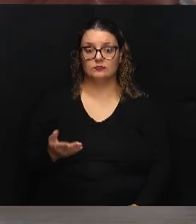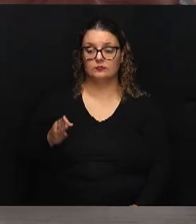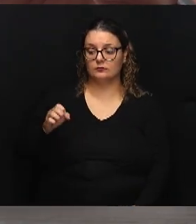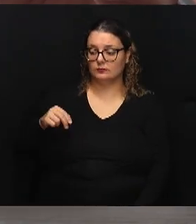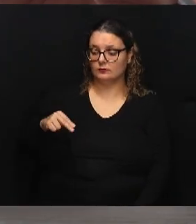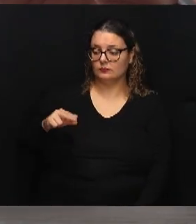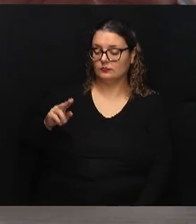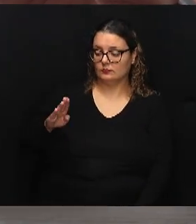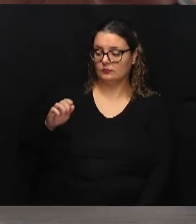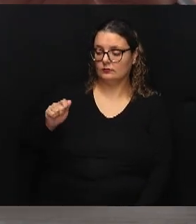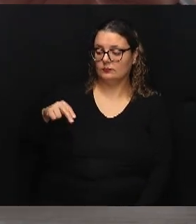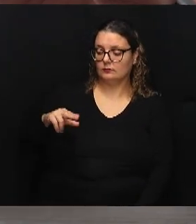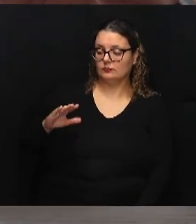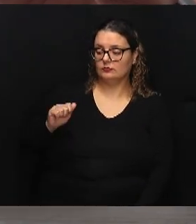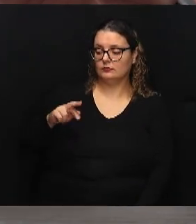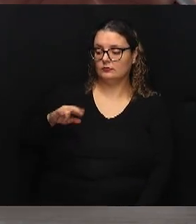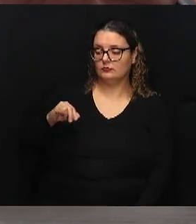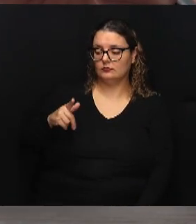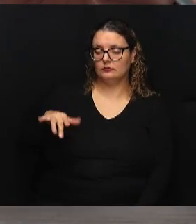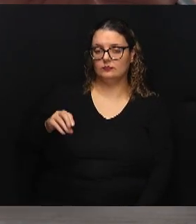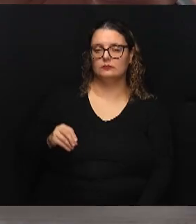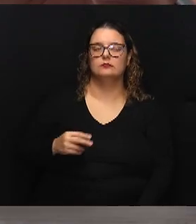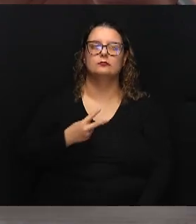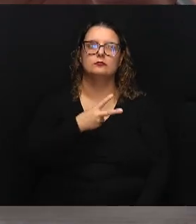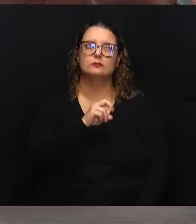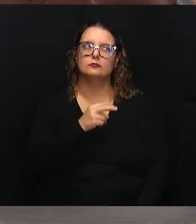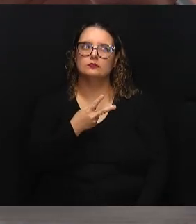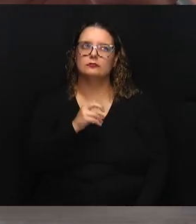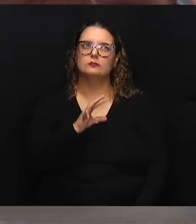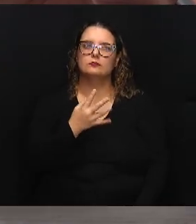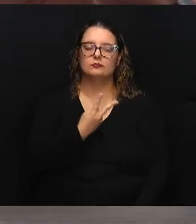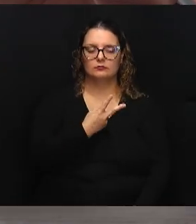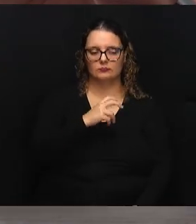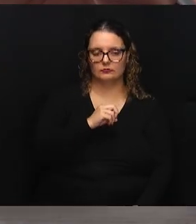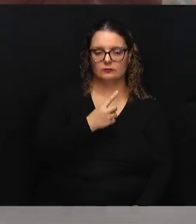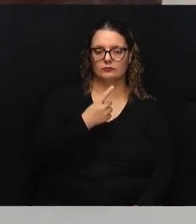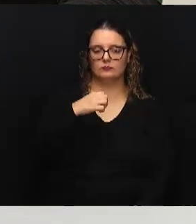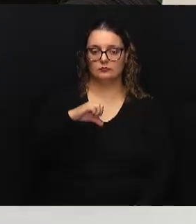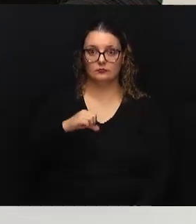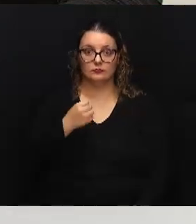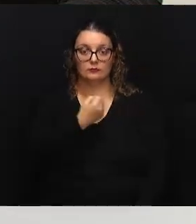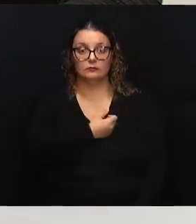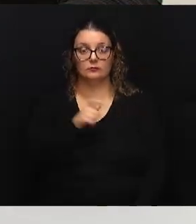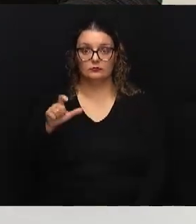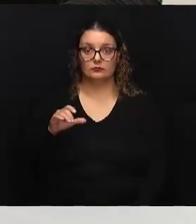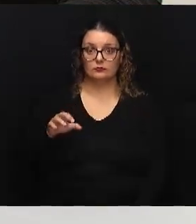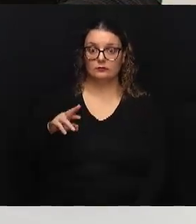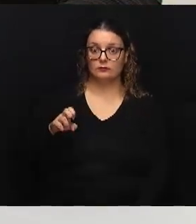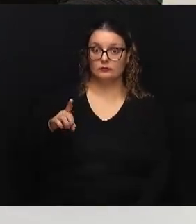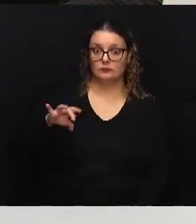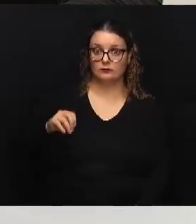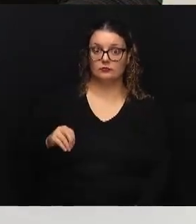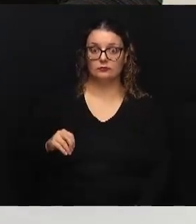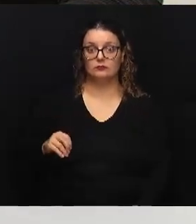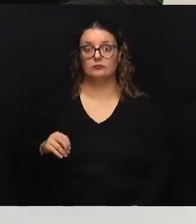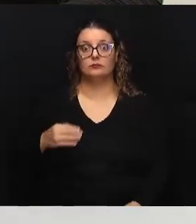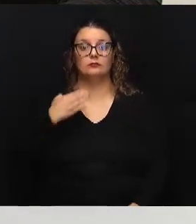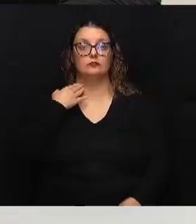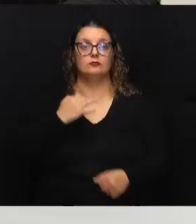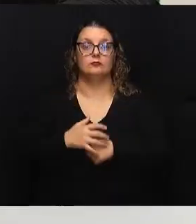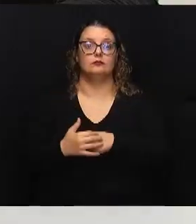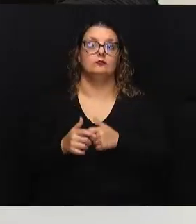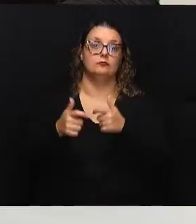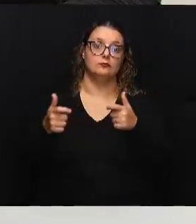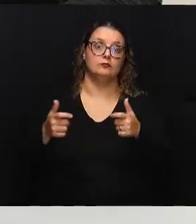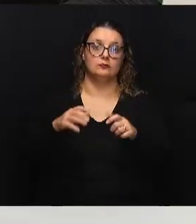bancarização, né? Desde 2020, 2019, 2020, o número de cartões de crédito por conta dos bancos digitais cresceu muito no